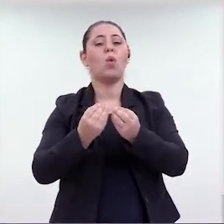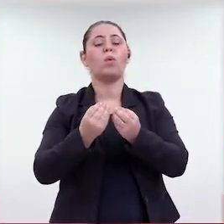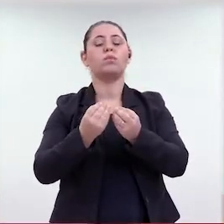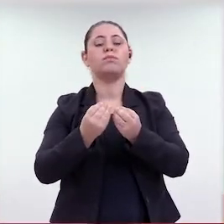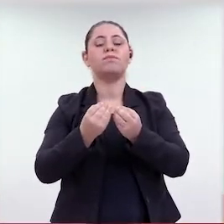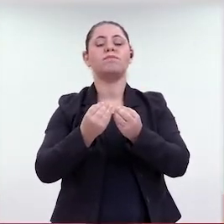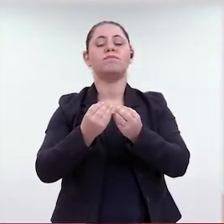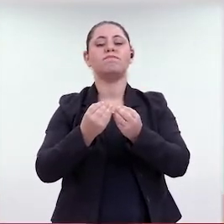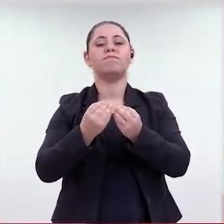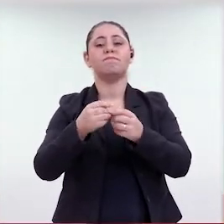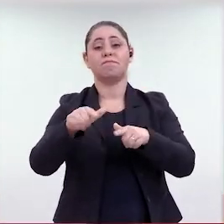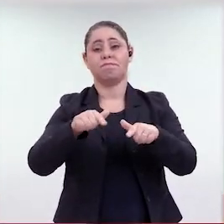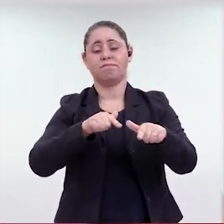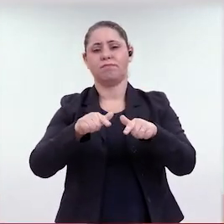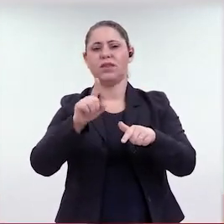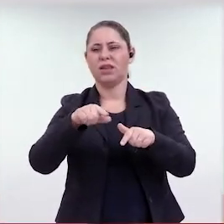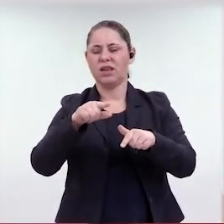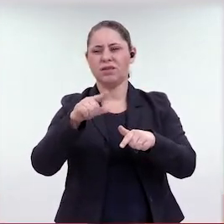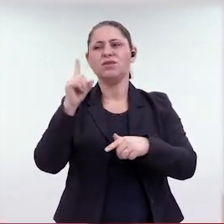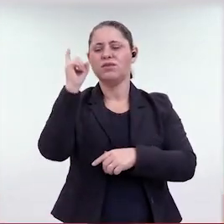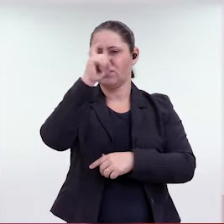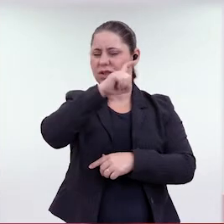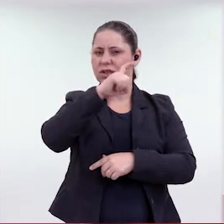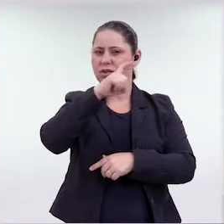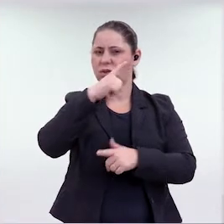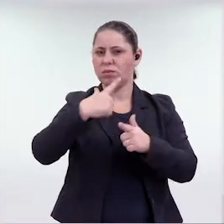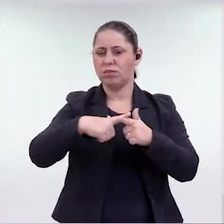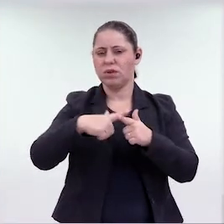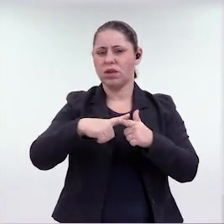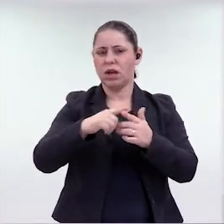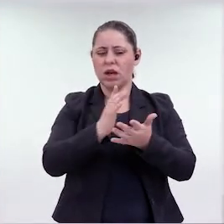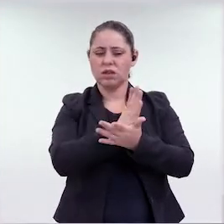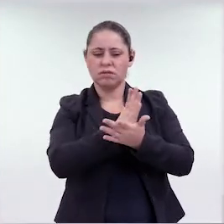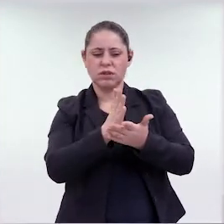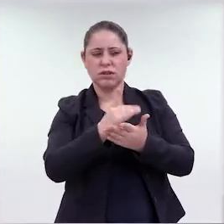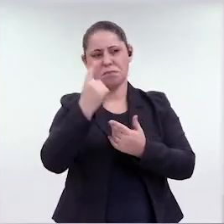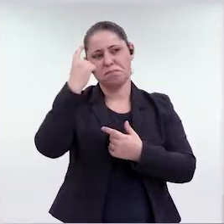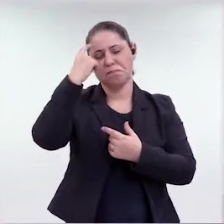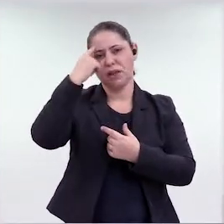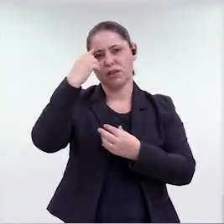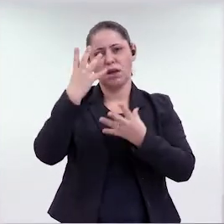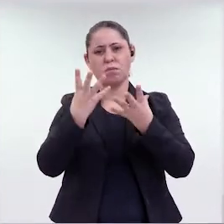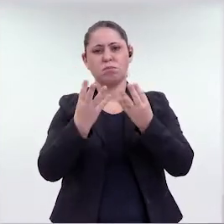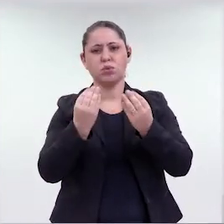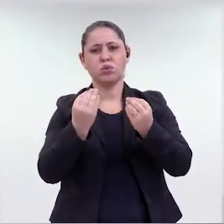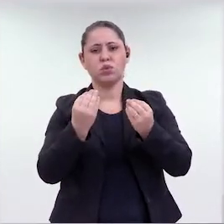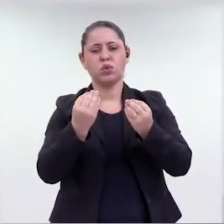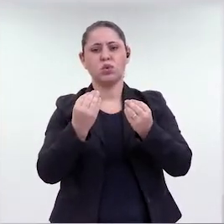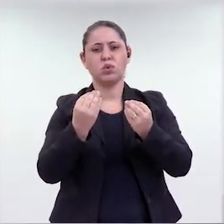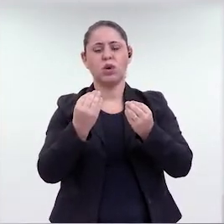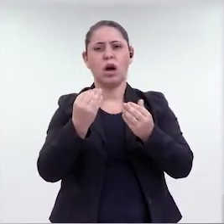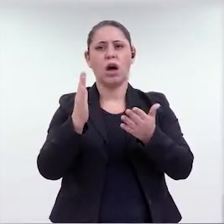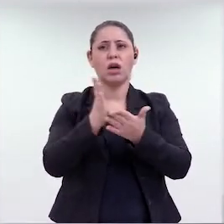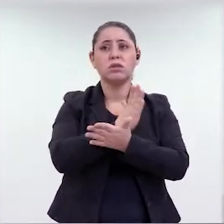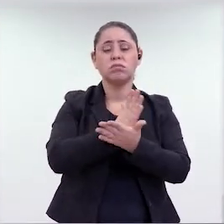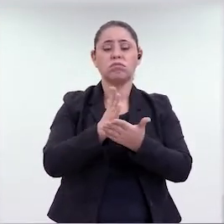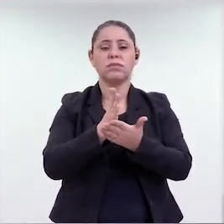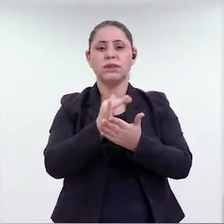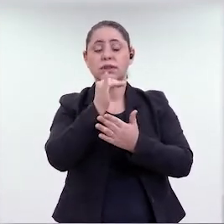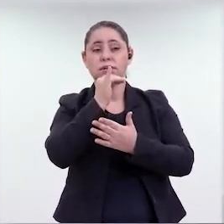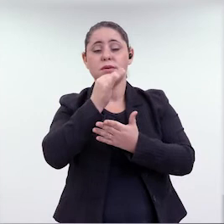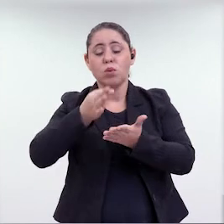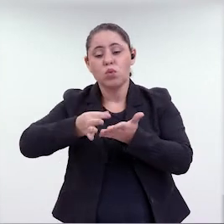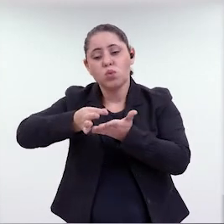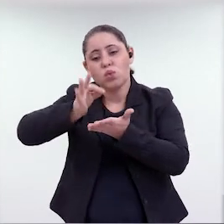complicado às vezes, porque, por exemplo, você repensa muito dos seus hábitos. Aquele hábito de, às vezes, ir tomar um café com um amigo